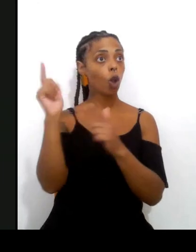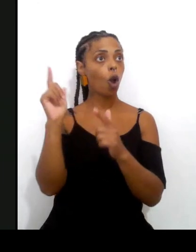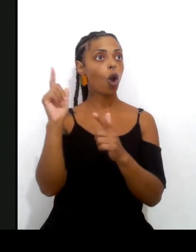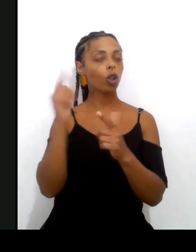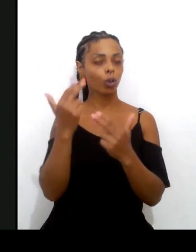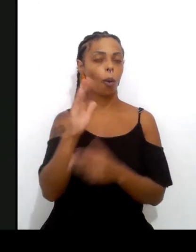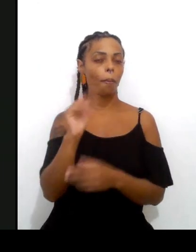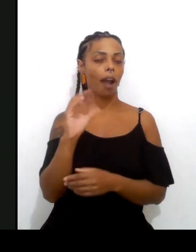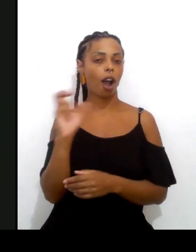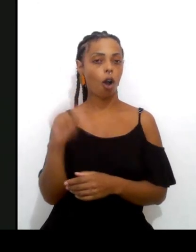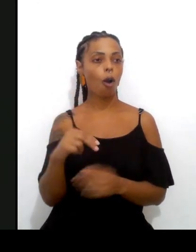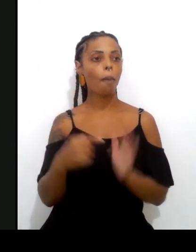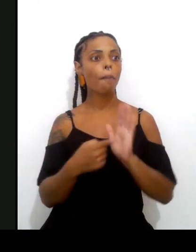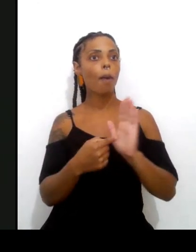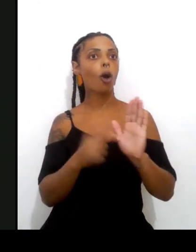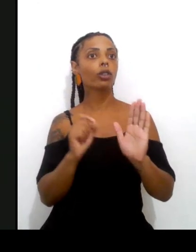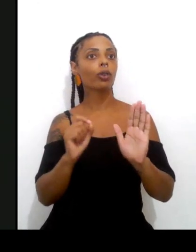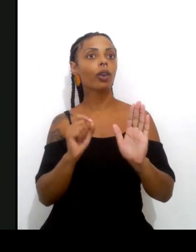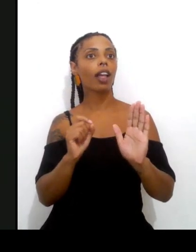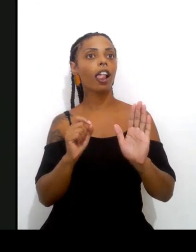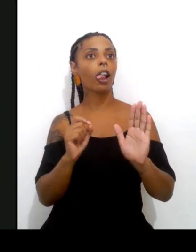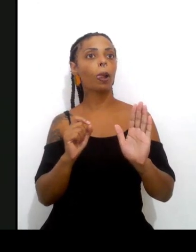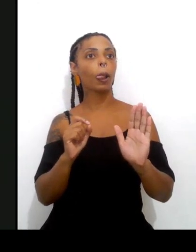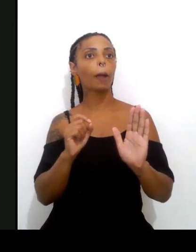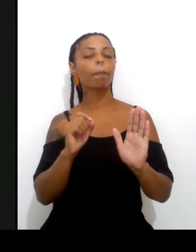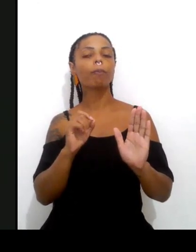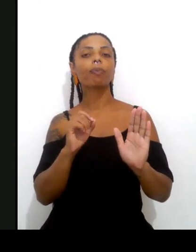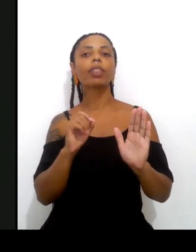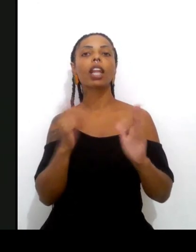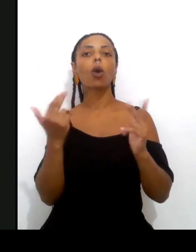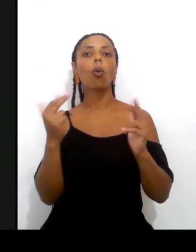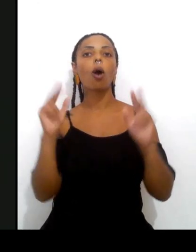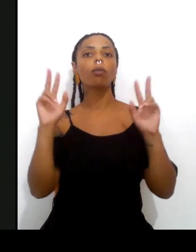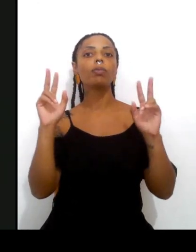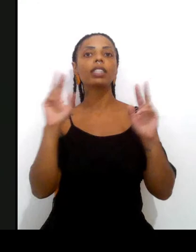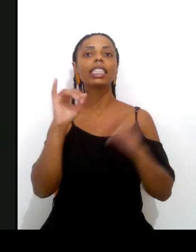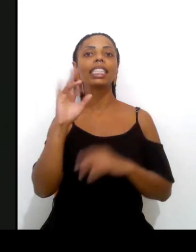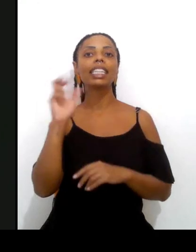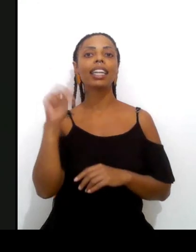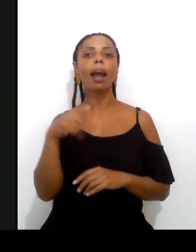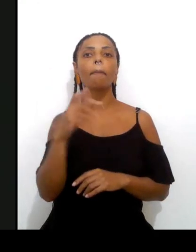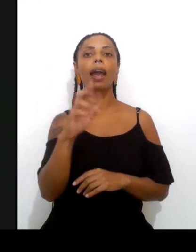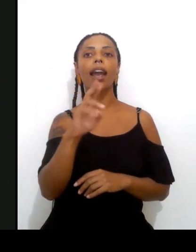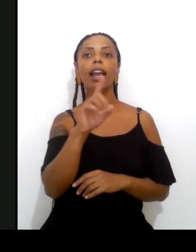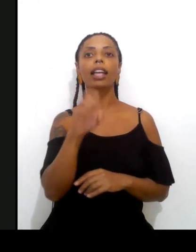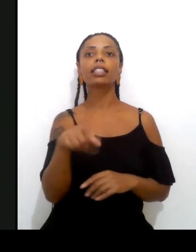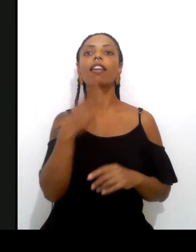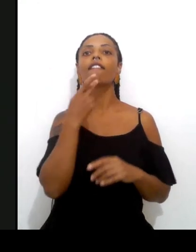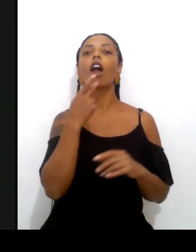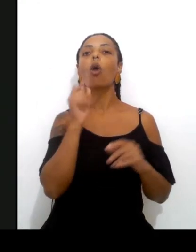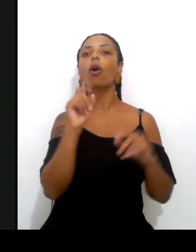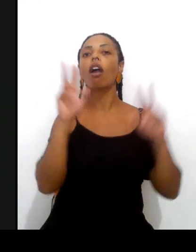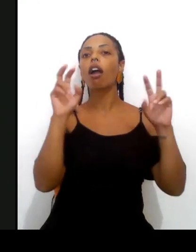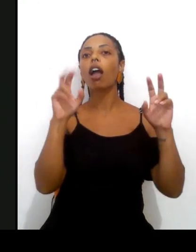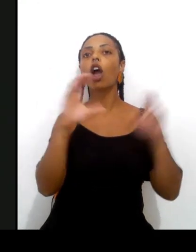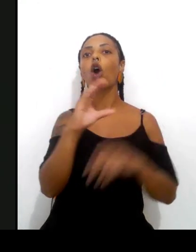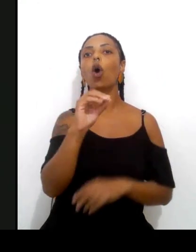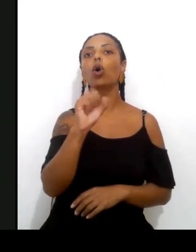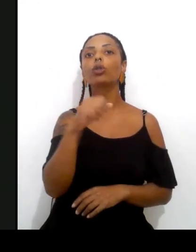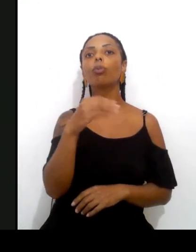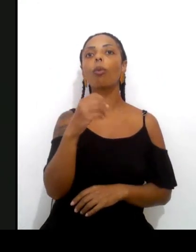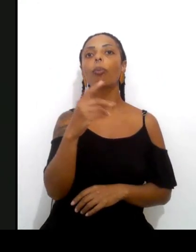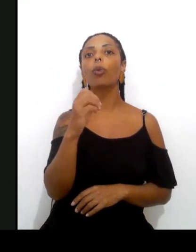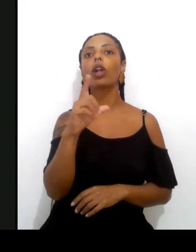particular do que irão Perez chamou de cosmopolita gay um agente Colonial que